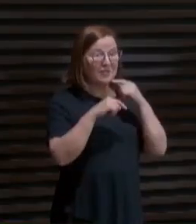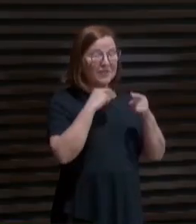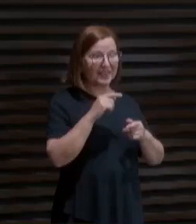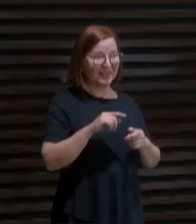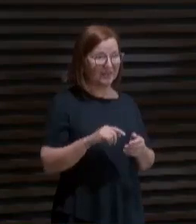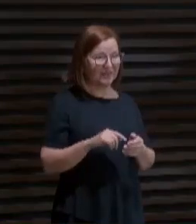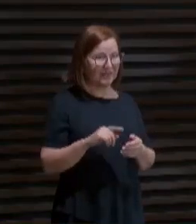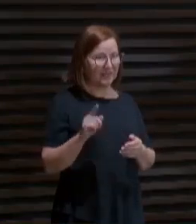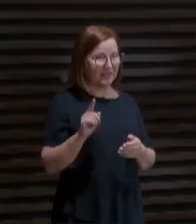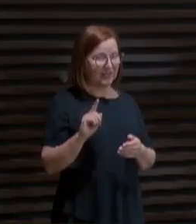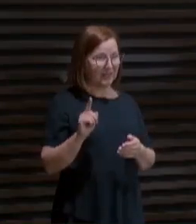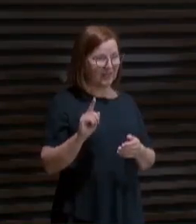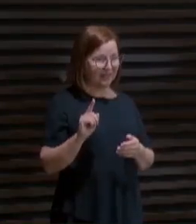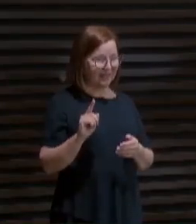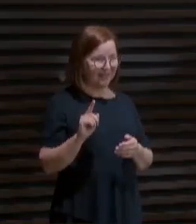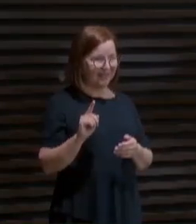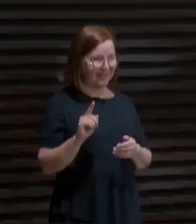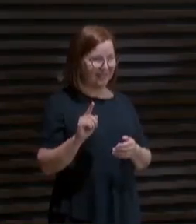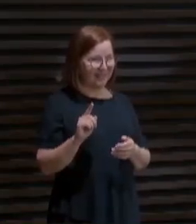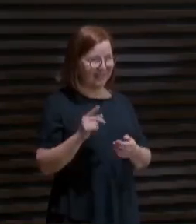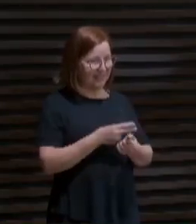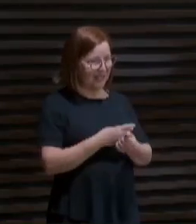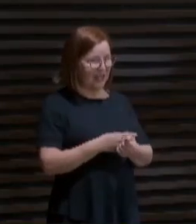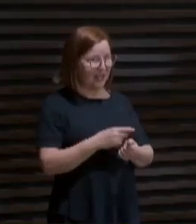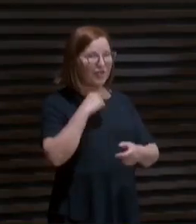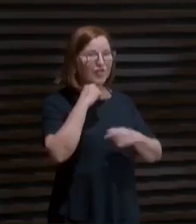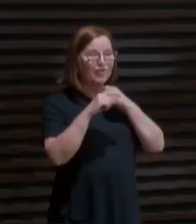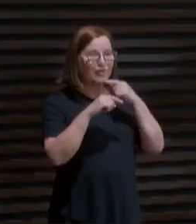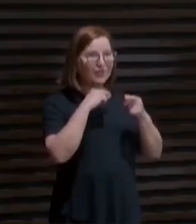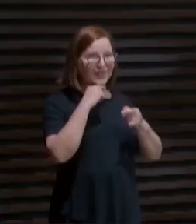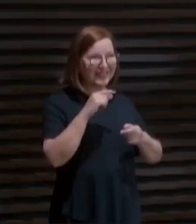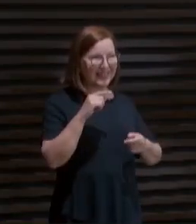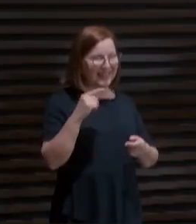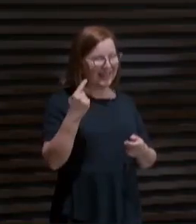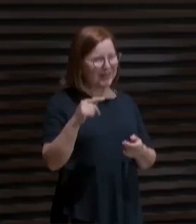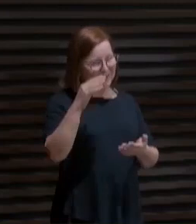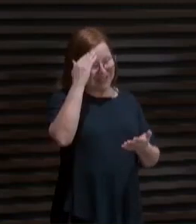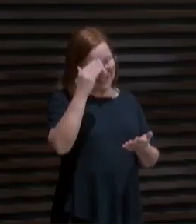o erro de duvidar da sua crença e acreditar nas suas dúvidas.